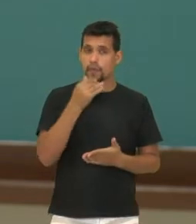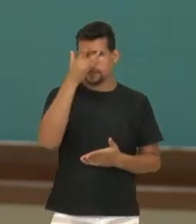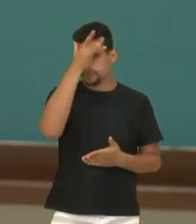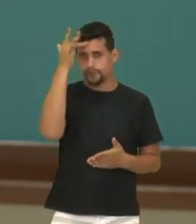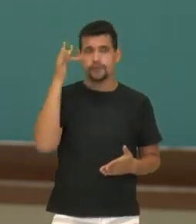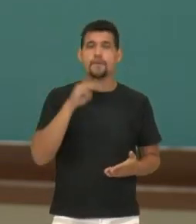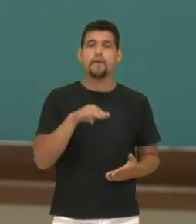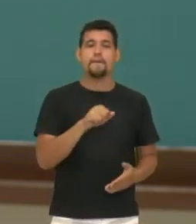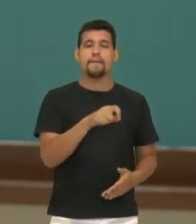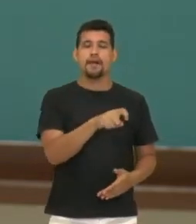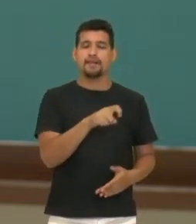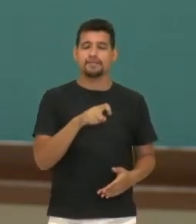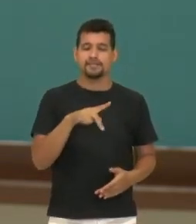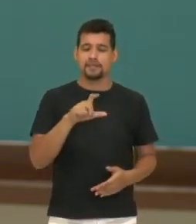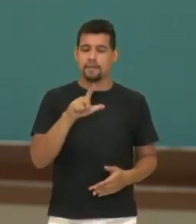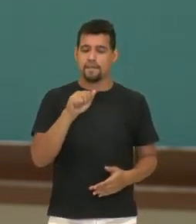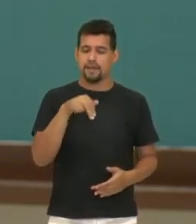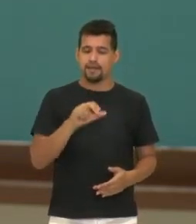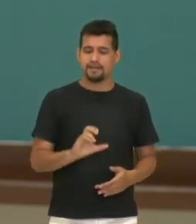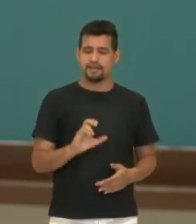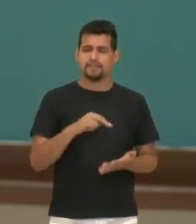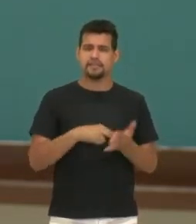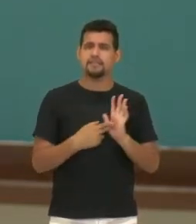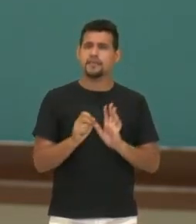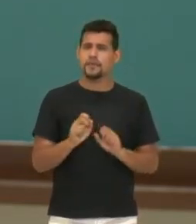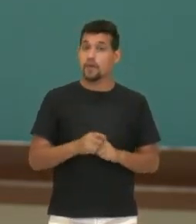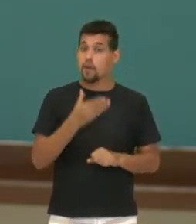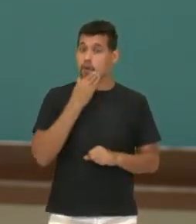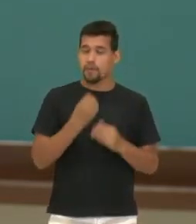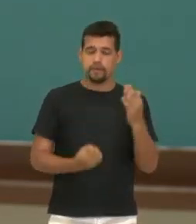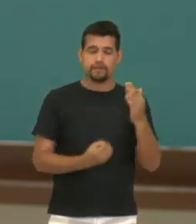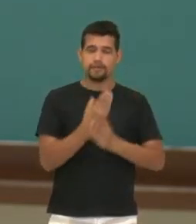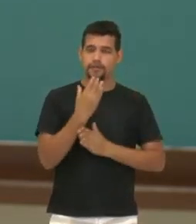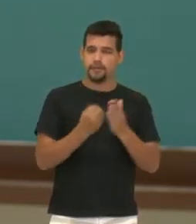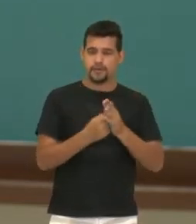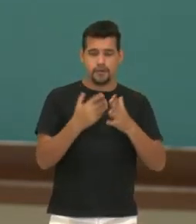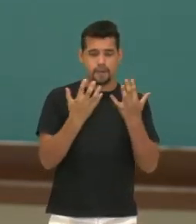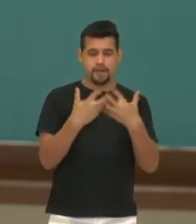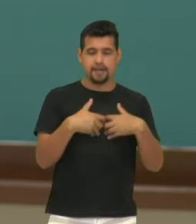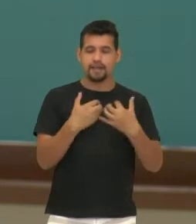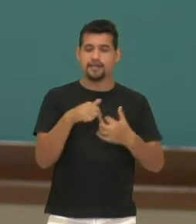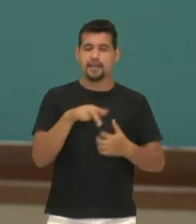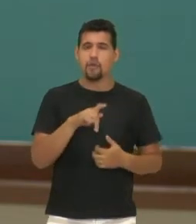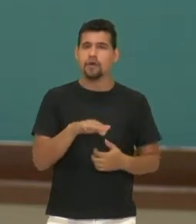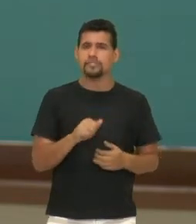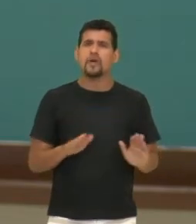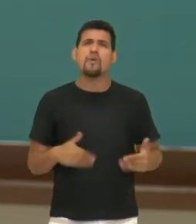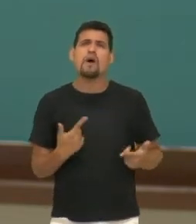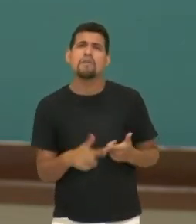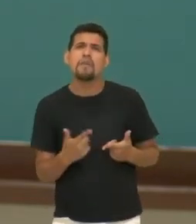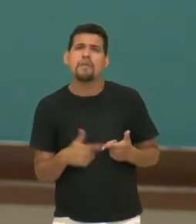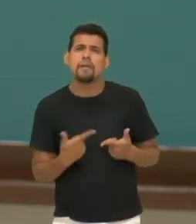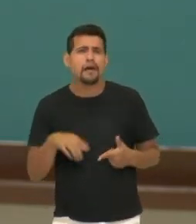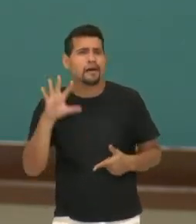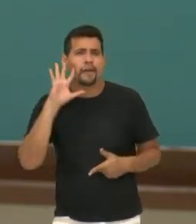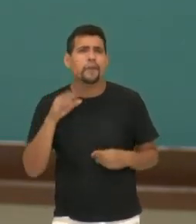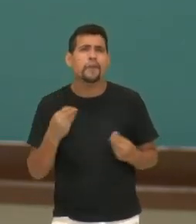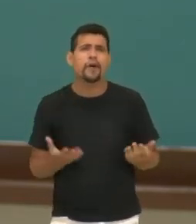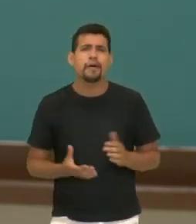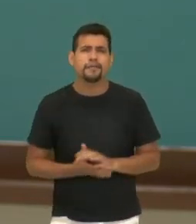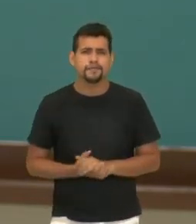chamado Max Planck, que na verdade é o pai da mecânica quântica. Qual foi o problema da mecânica